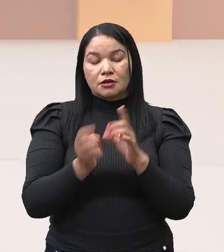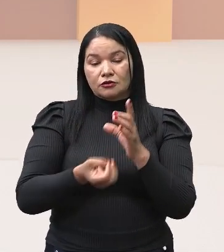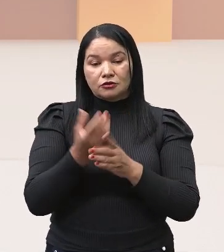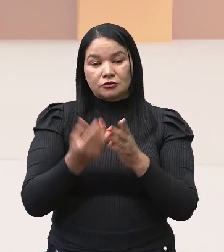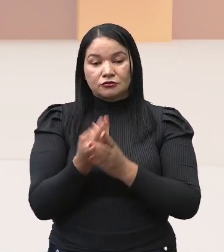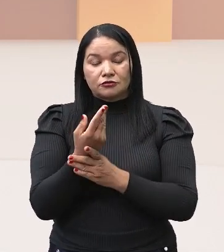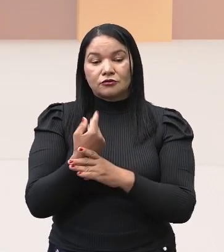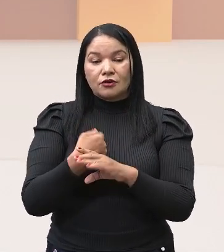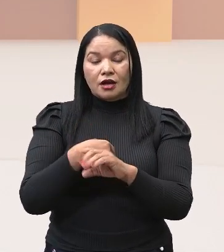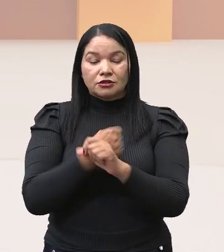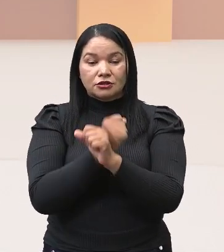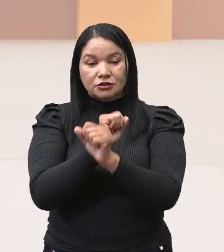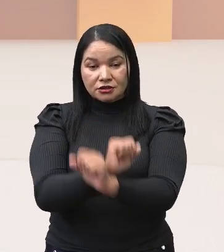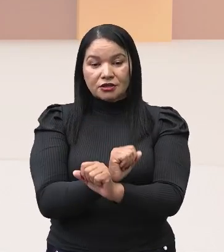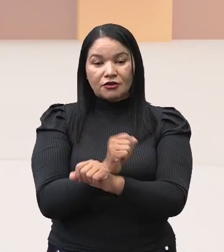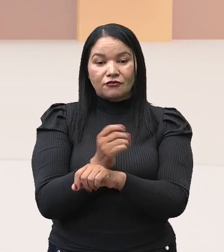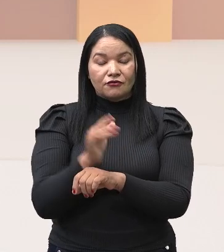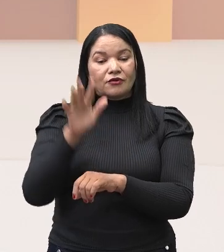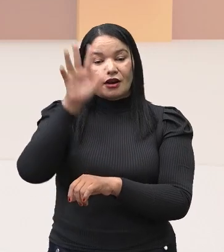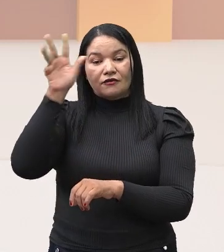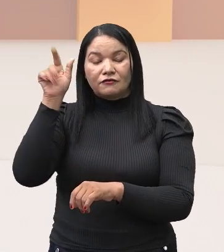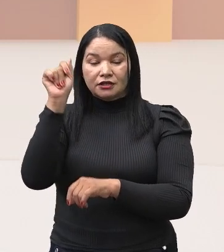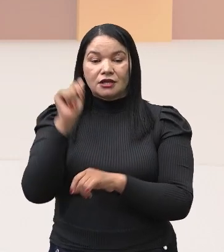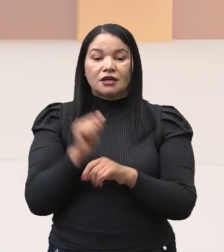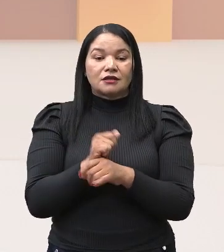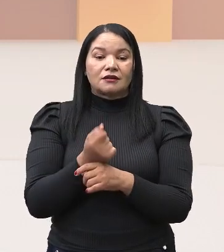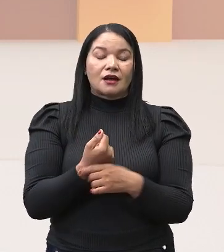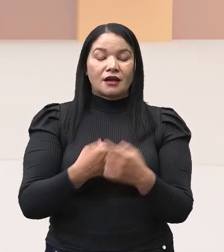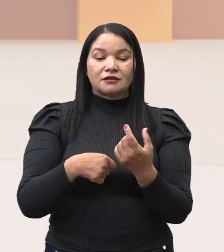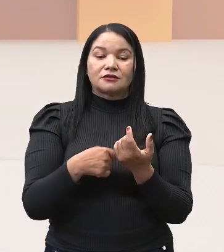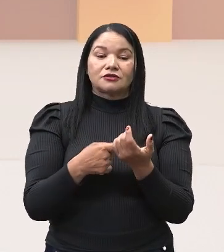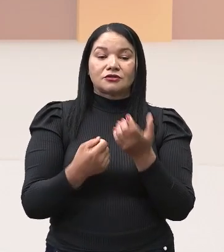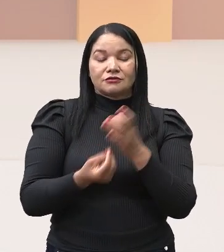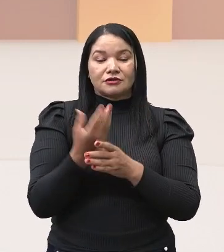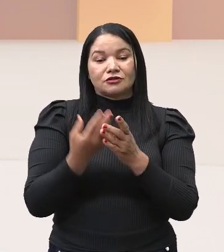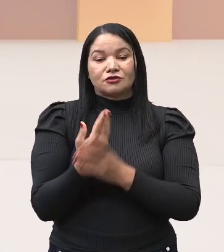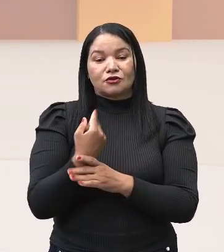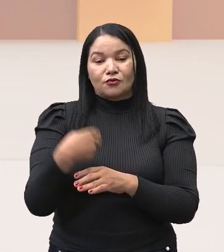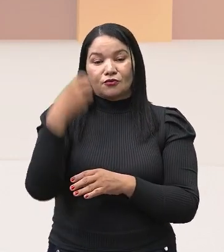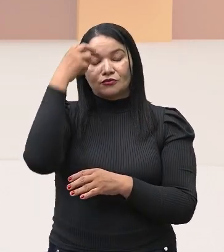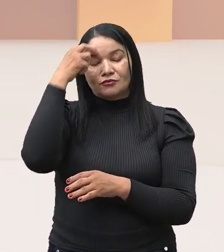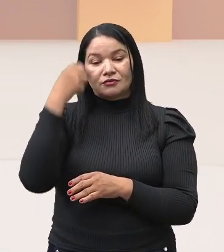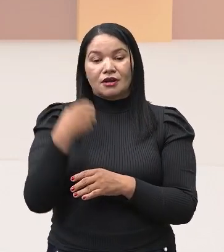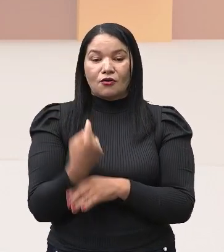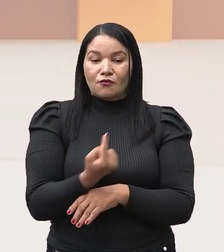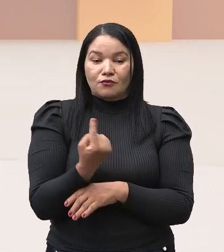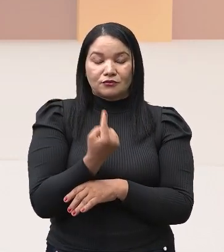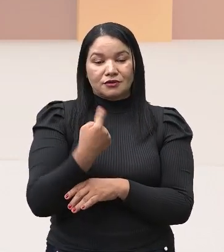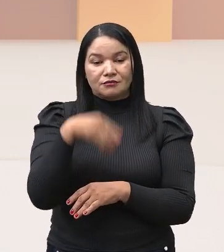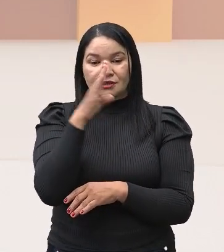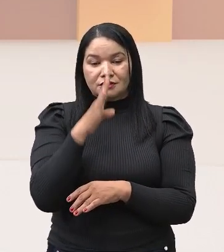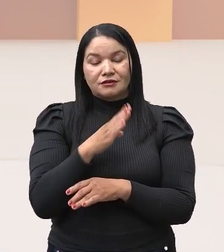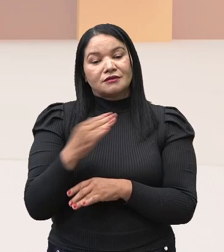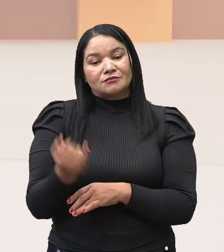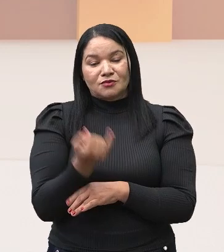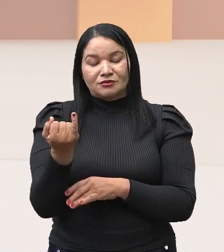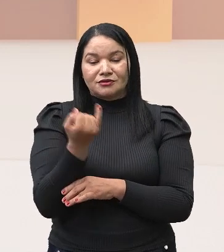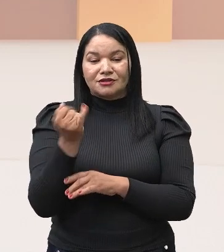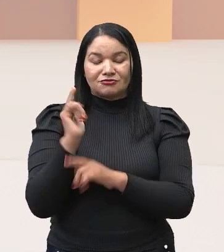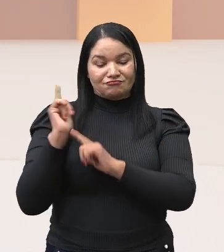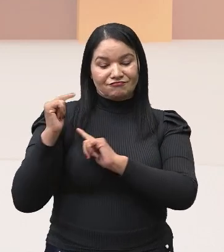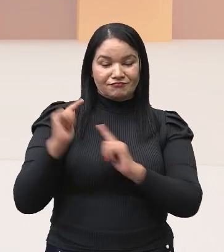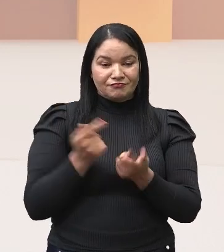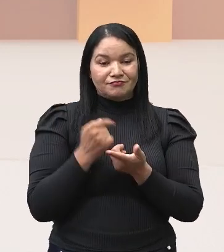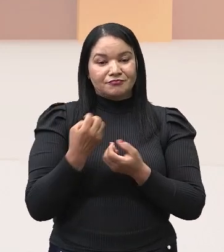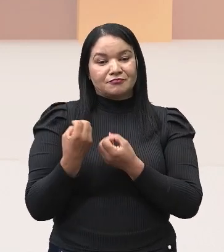é uma expressão cultural única brasileira. Então, a gente tem esse importante legado deixado